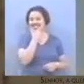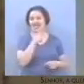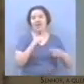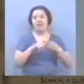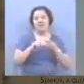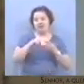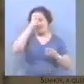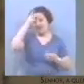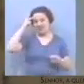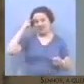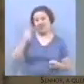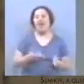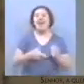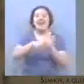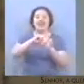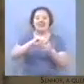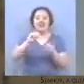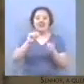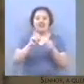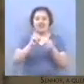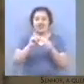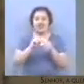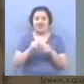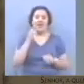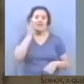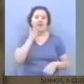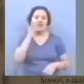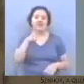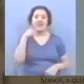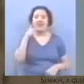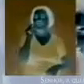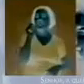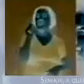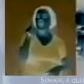Que o sujeito, antes de fazer a palestra dele, ele se apresenta, ele fica meia hora falando quem é ele.